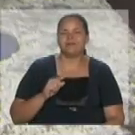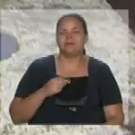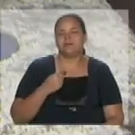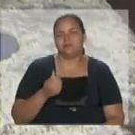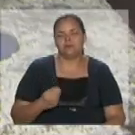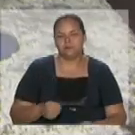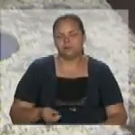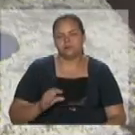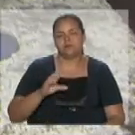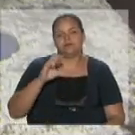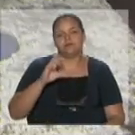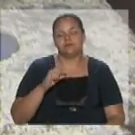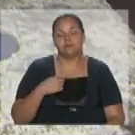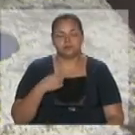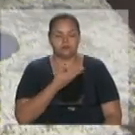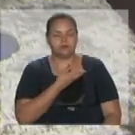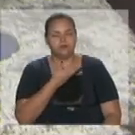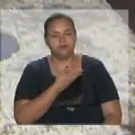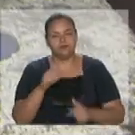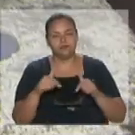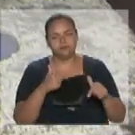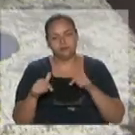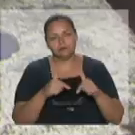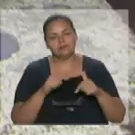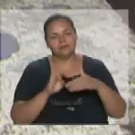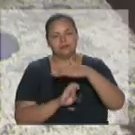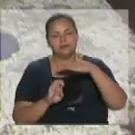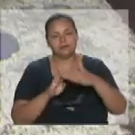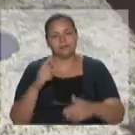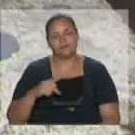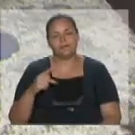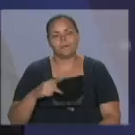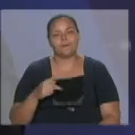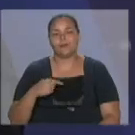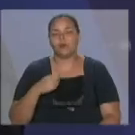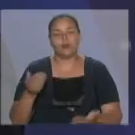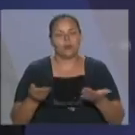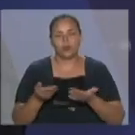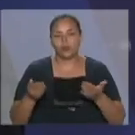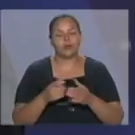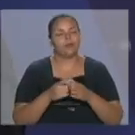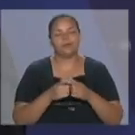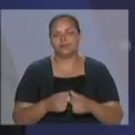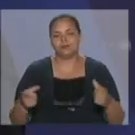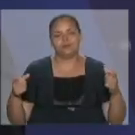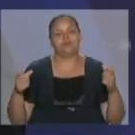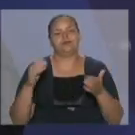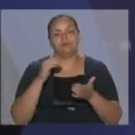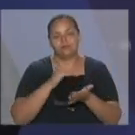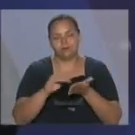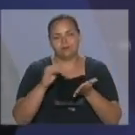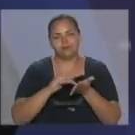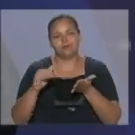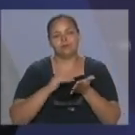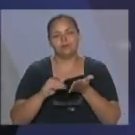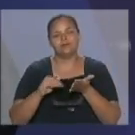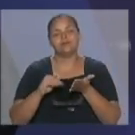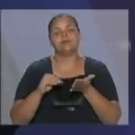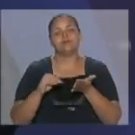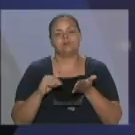menos impostos. Um amigo que trabalha na Petrobras me disse que a Petrobras hoje é o maior escritório